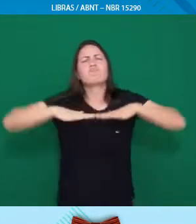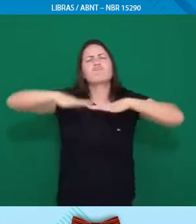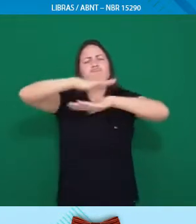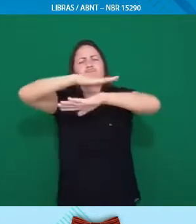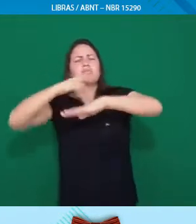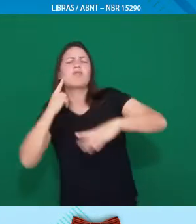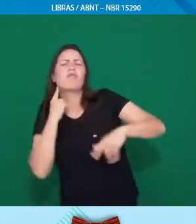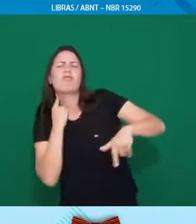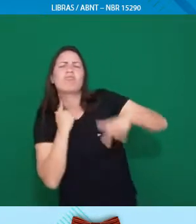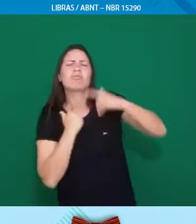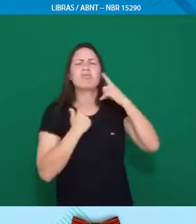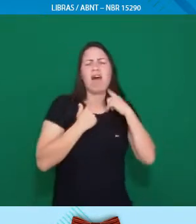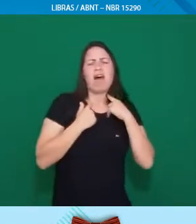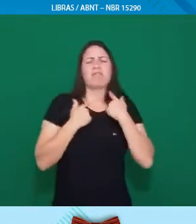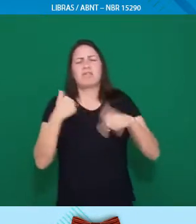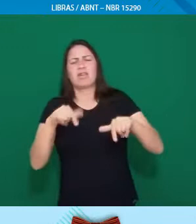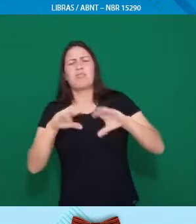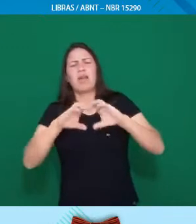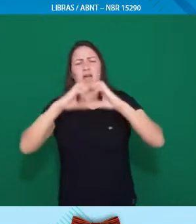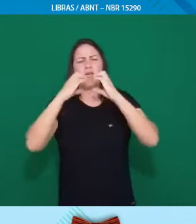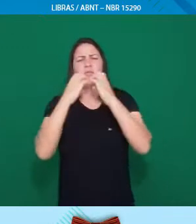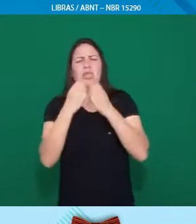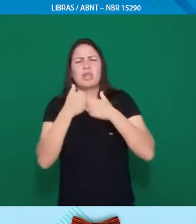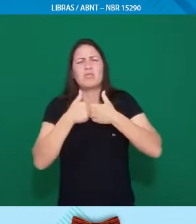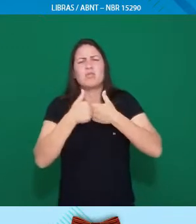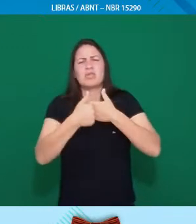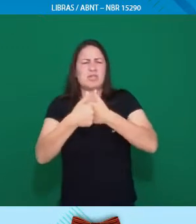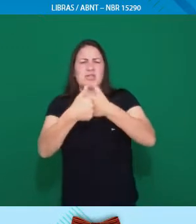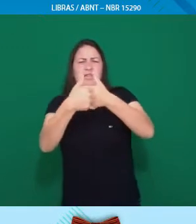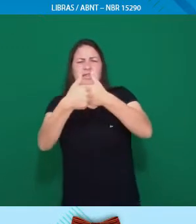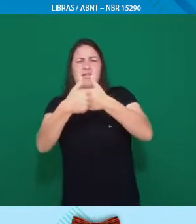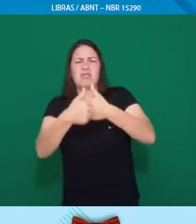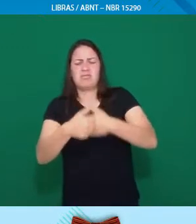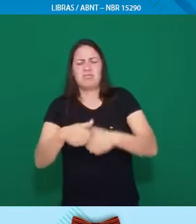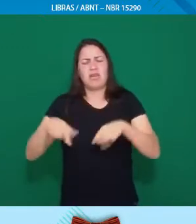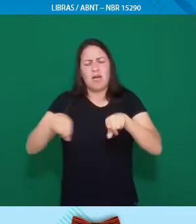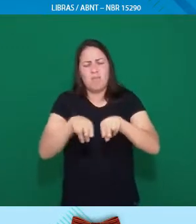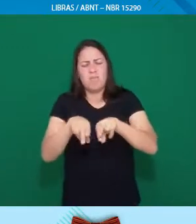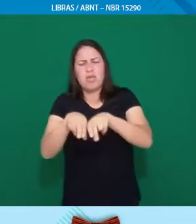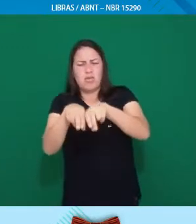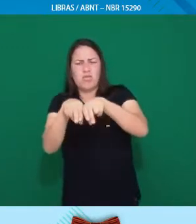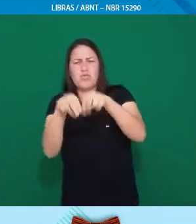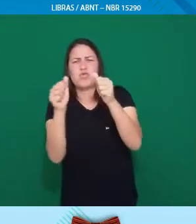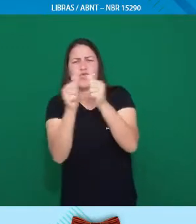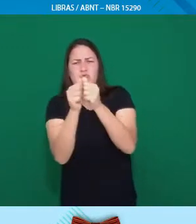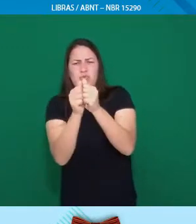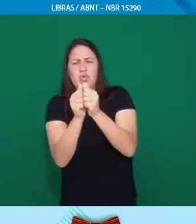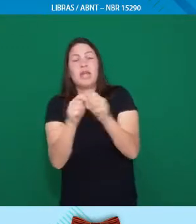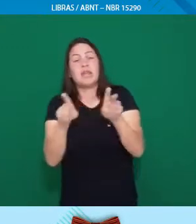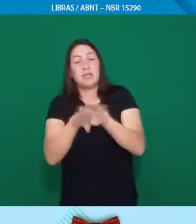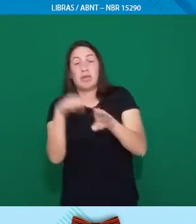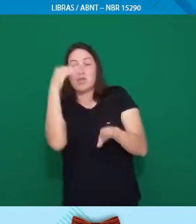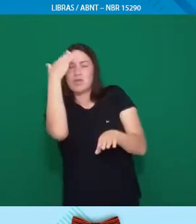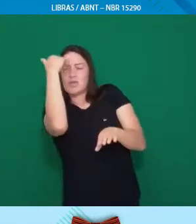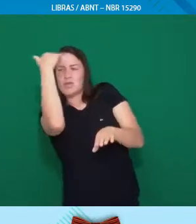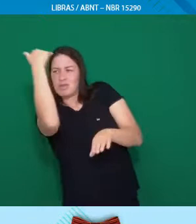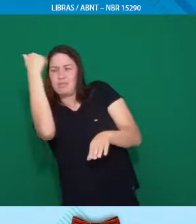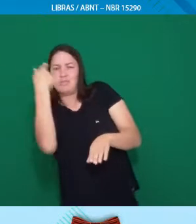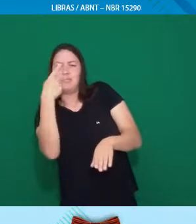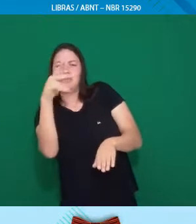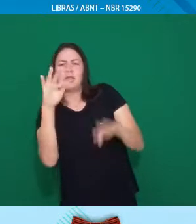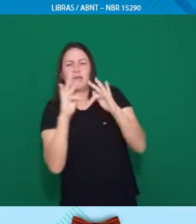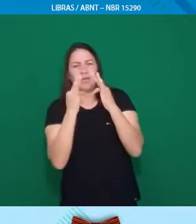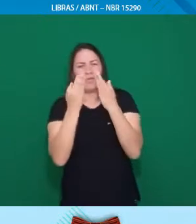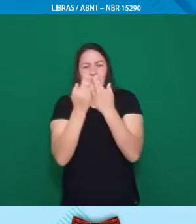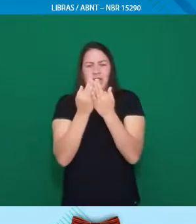envolvidas que tem muita vontade de trabalhar pela comunidade representando a comunidade então um desejo também muito sucesso na tua a